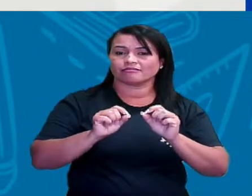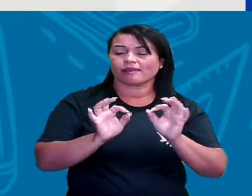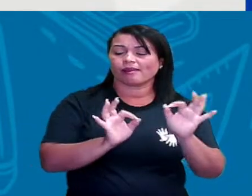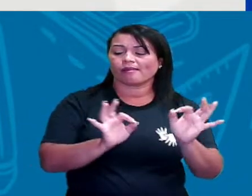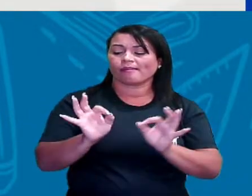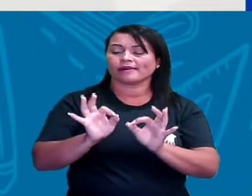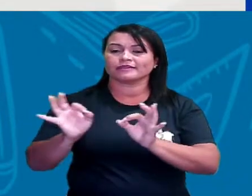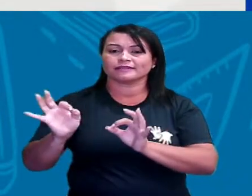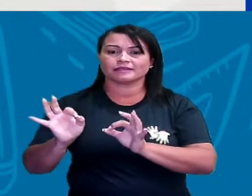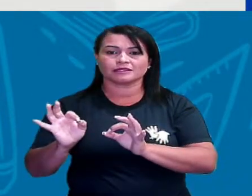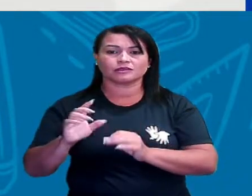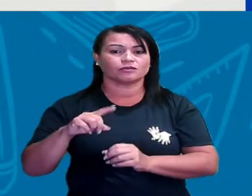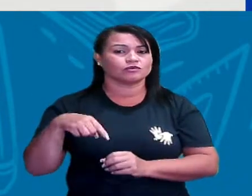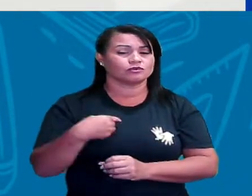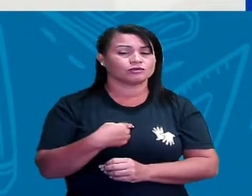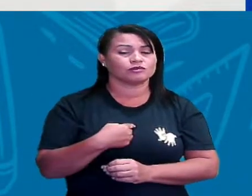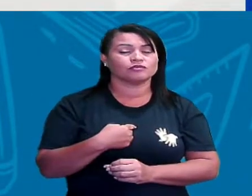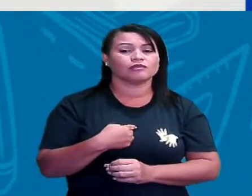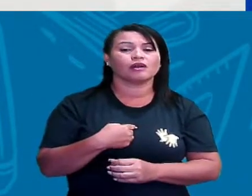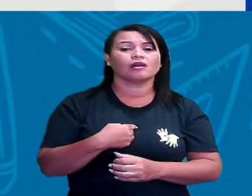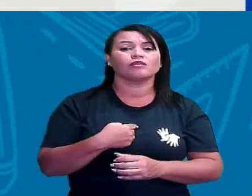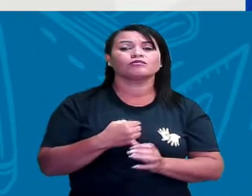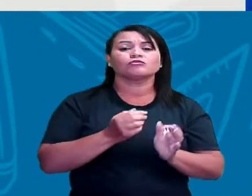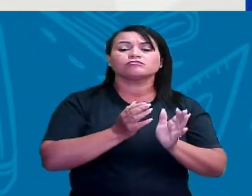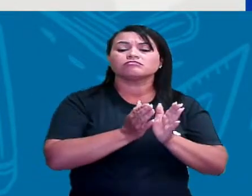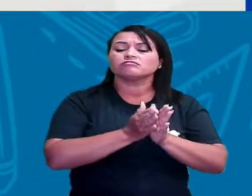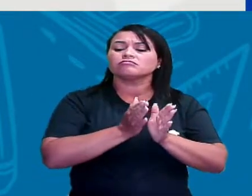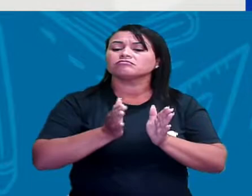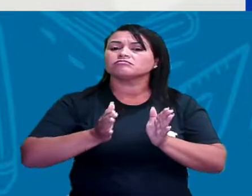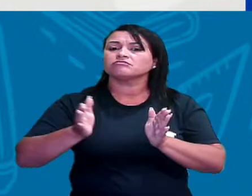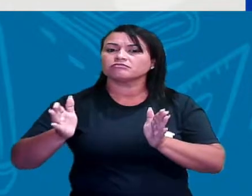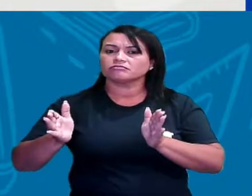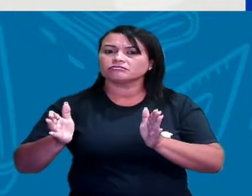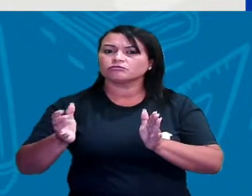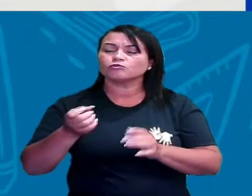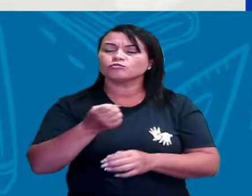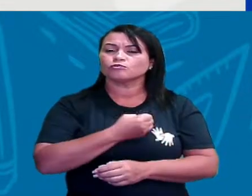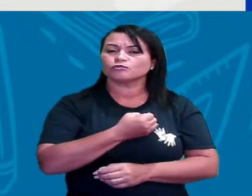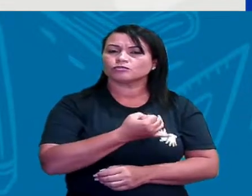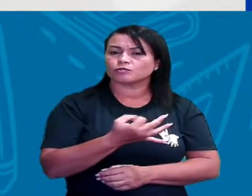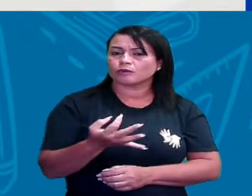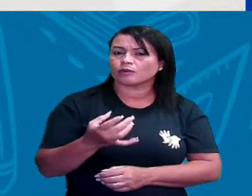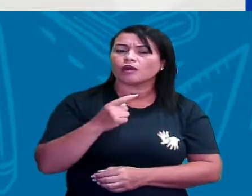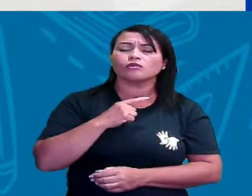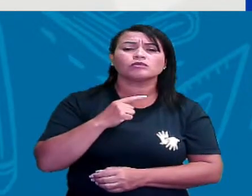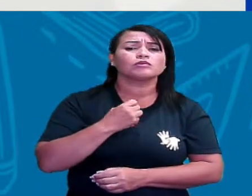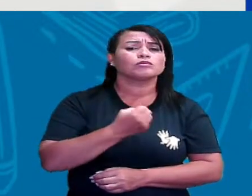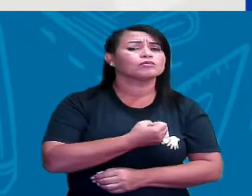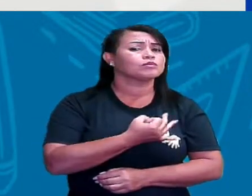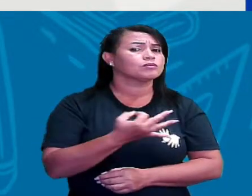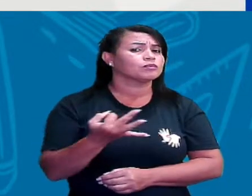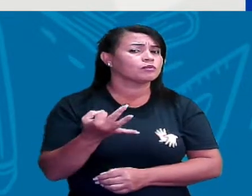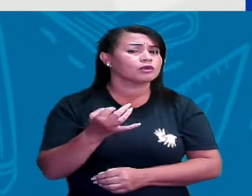decomposição, tá certo? Ou seja, nós vamos decompor esse número. Eu tenho que número? Eu tenho o número